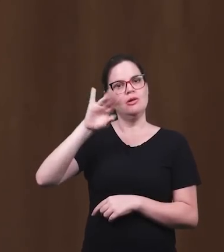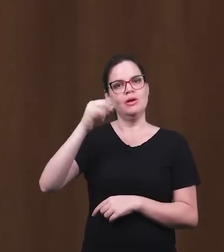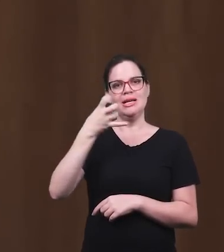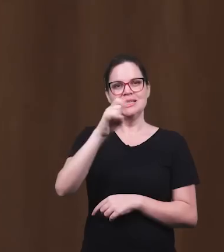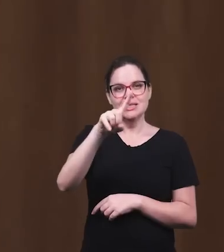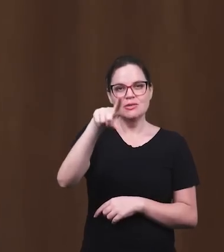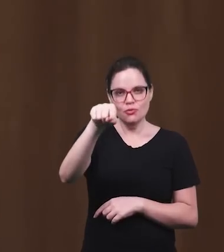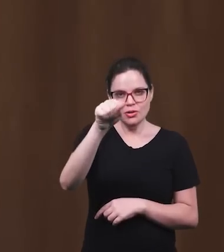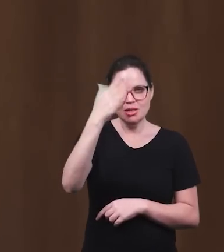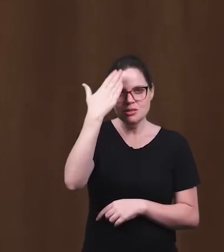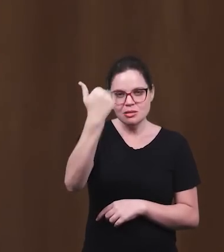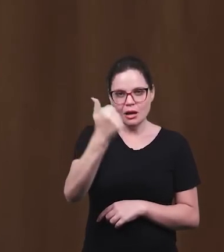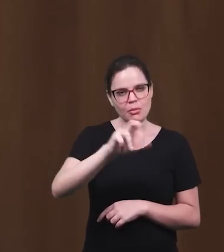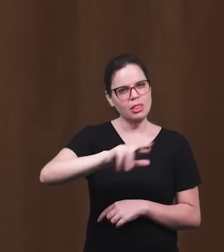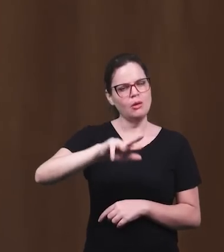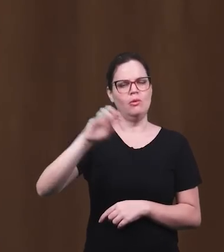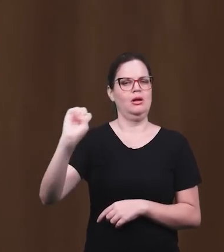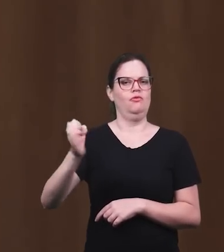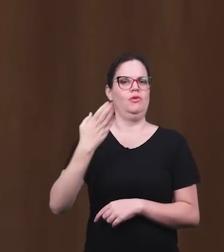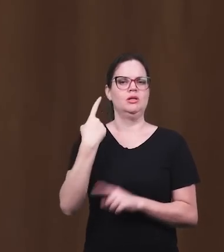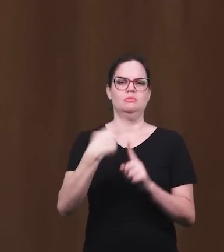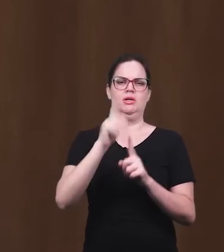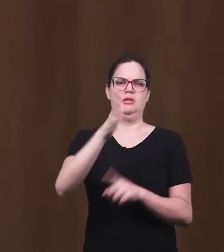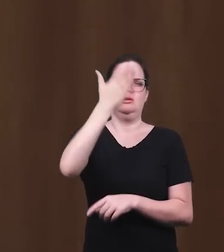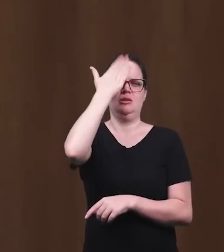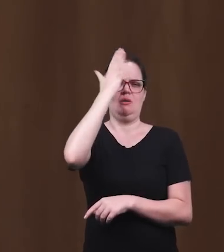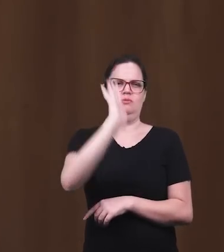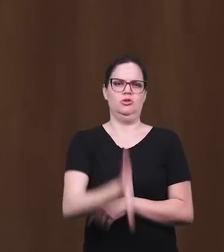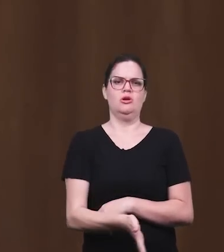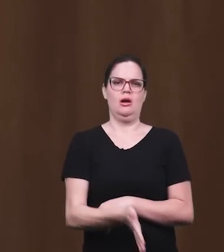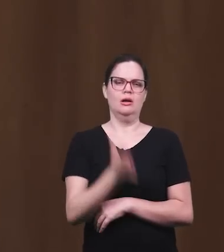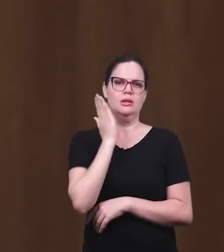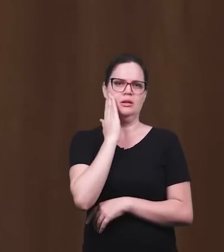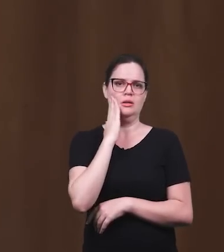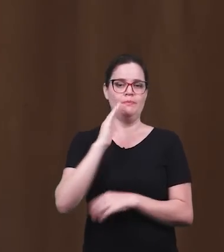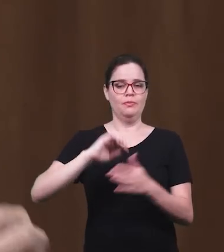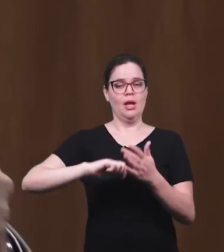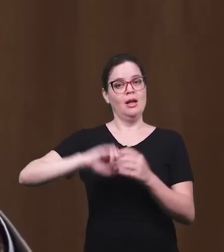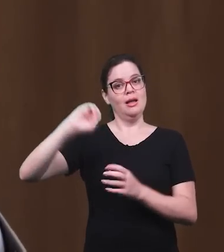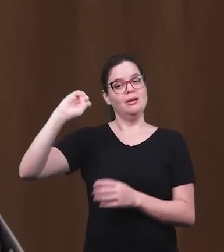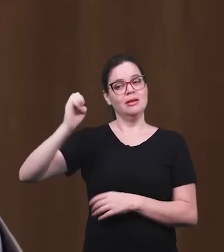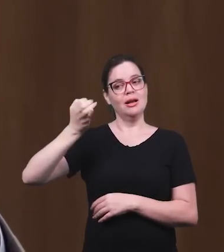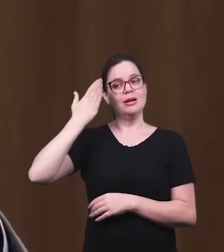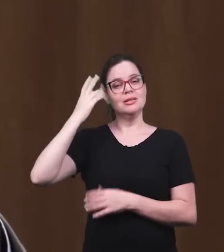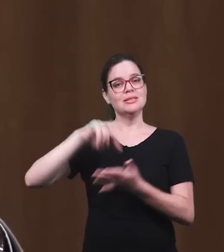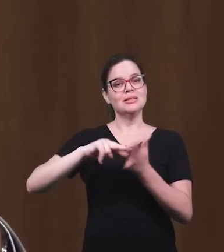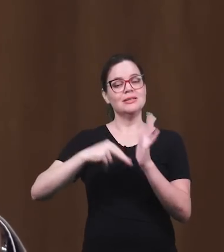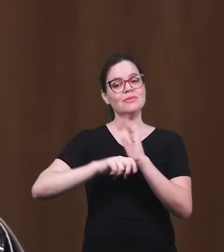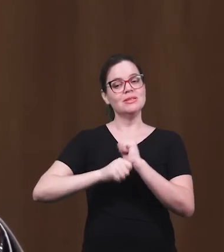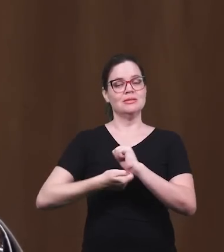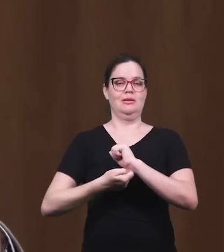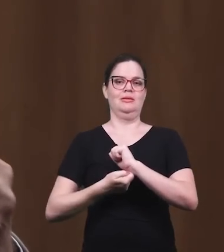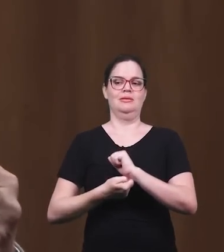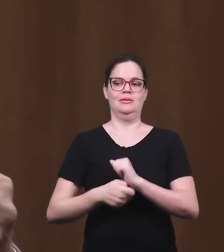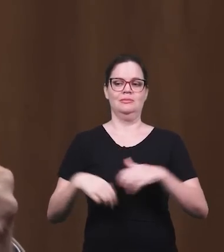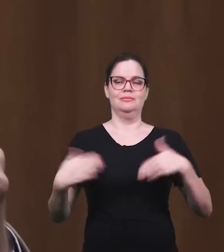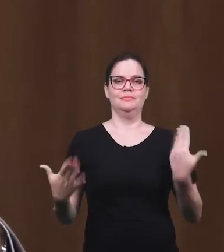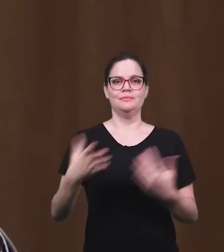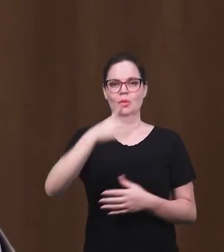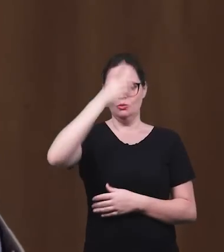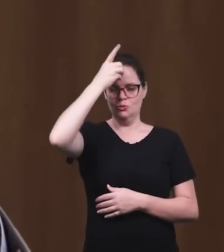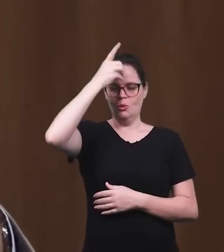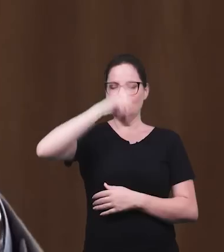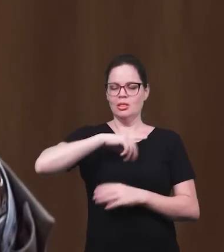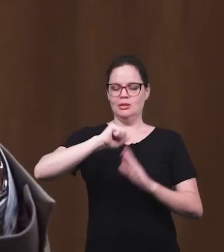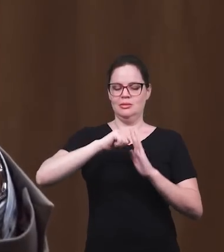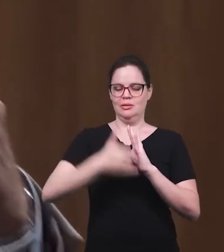então não é revelação, porque já está revelado. Então, o dom espiritual, ele tem essa característica. Então,